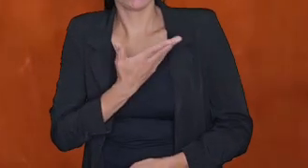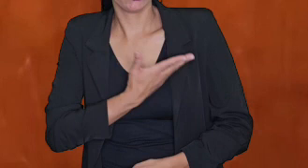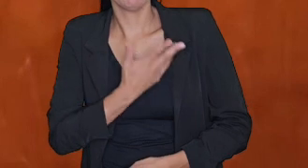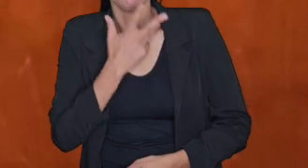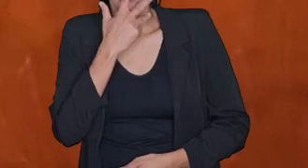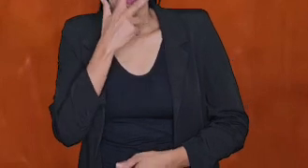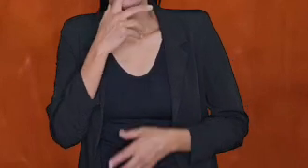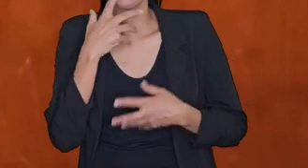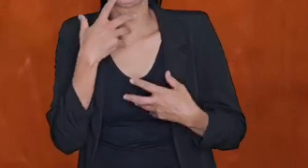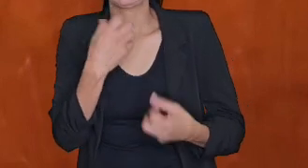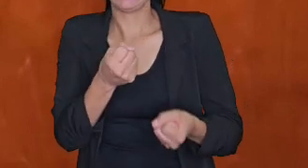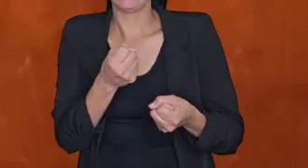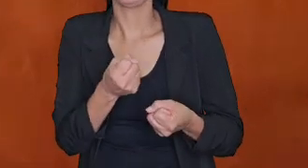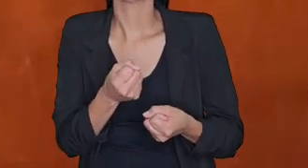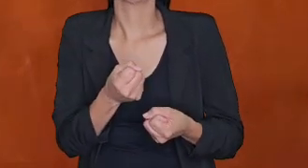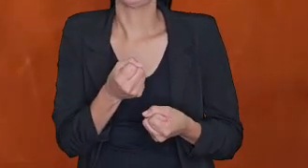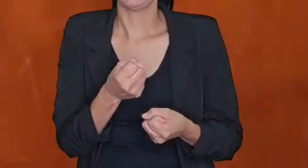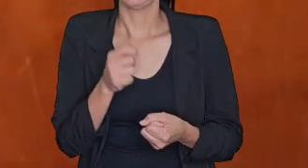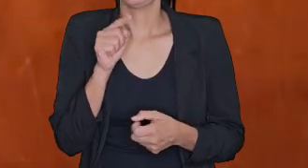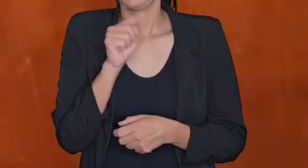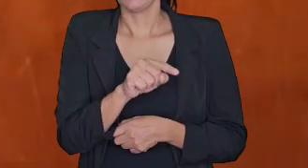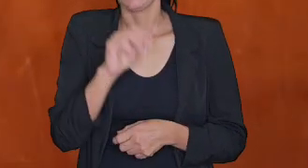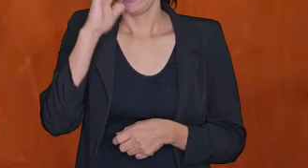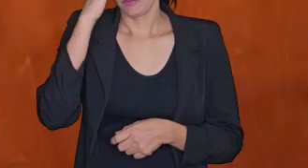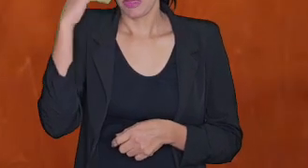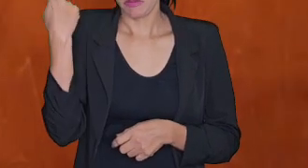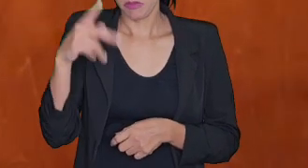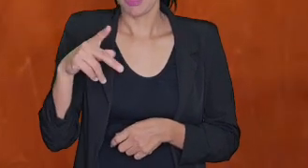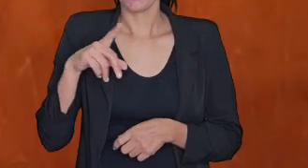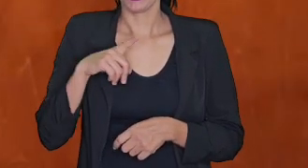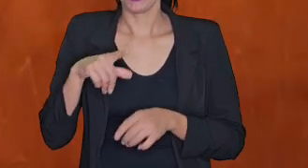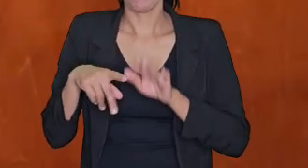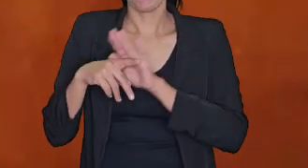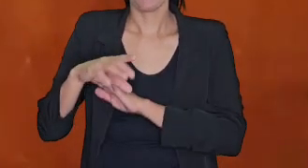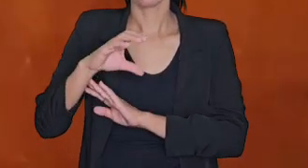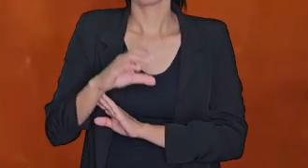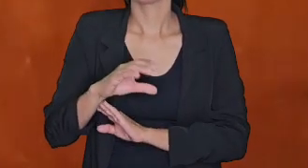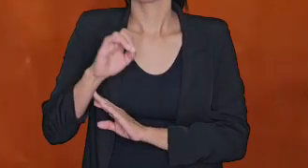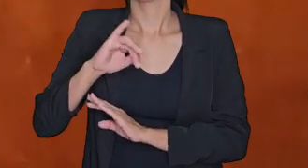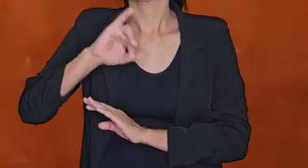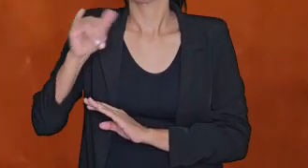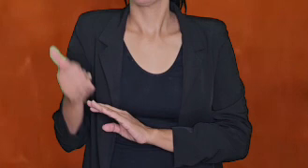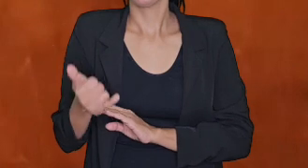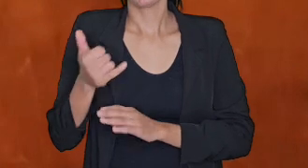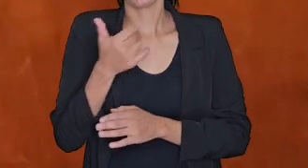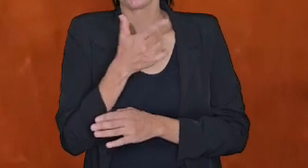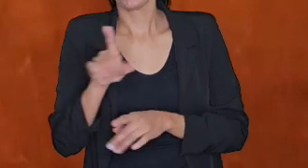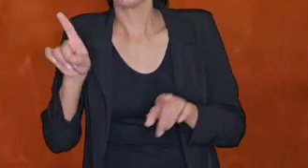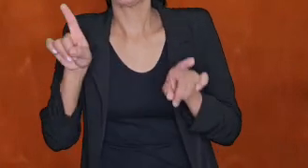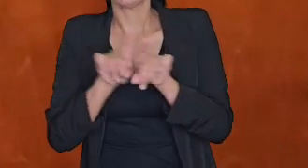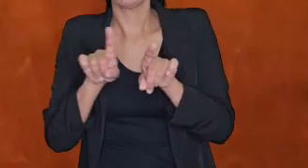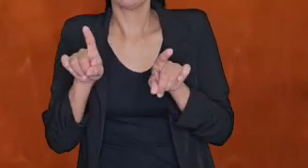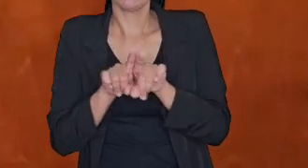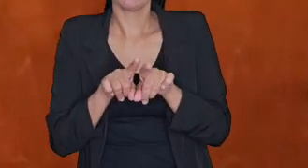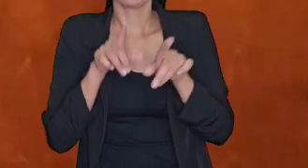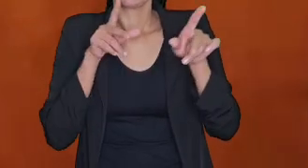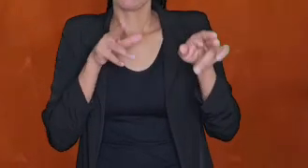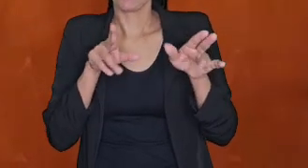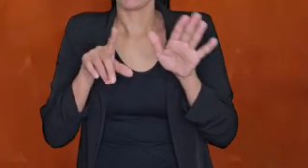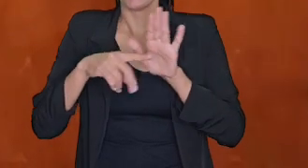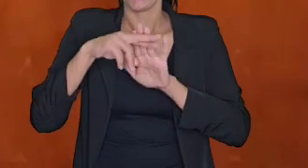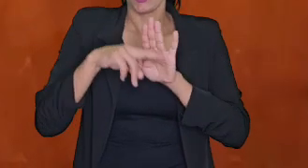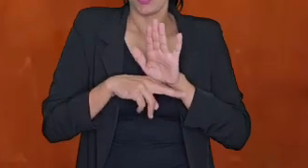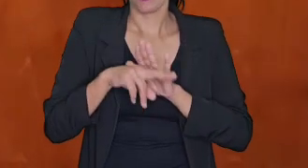não da certidão. Mas alguns colegas acho que aceitam o entendimento da corregedoria,